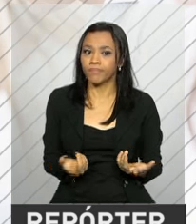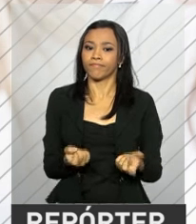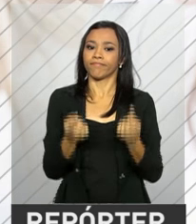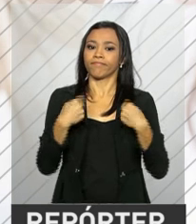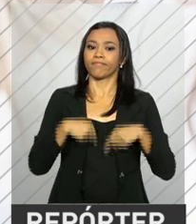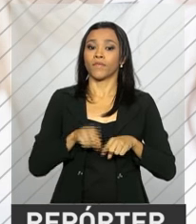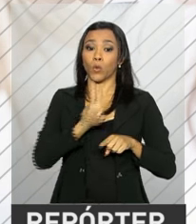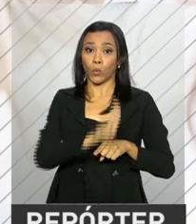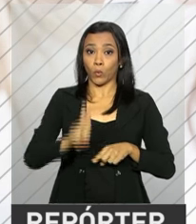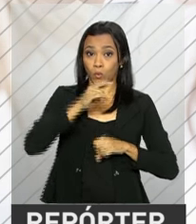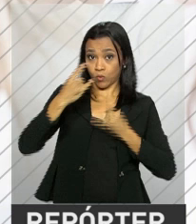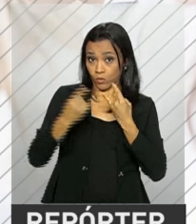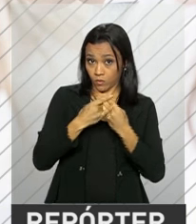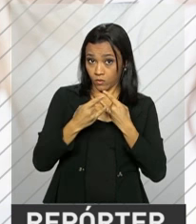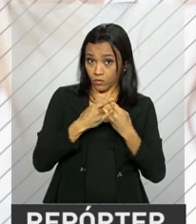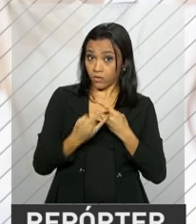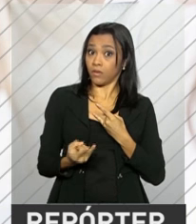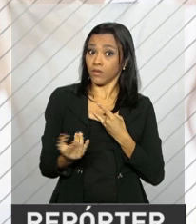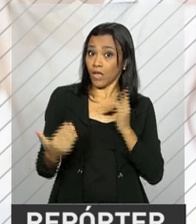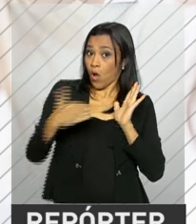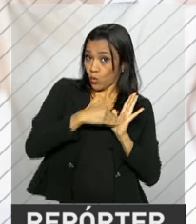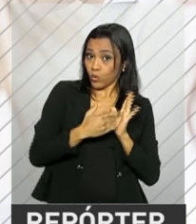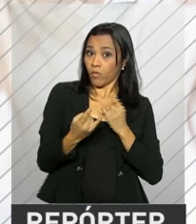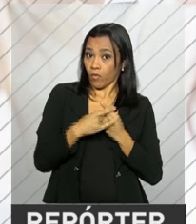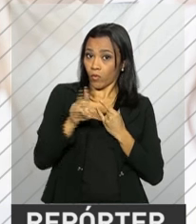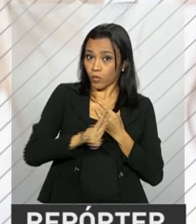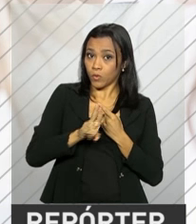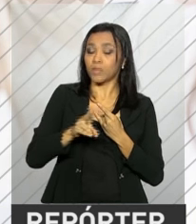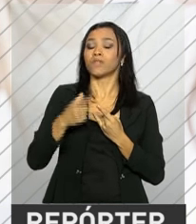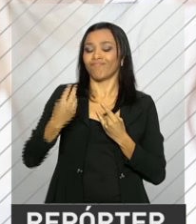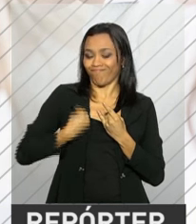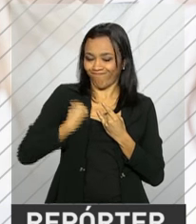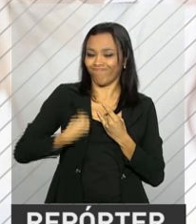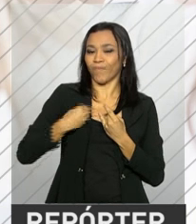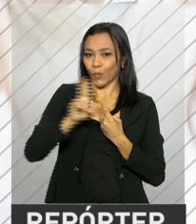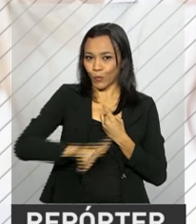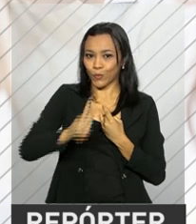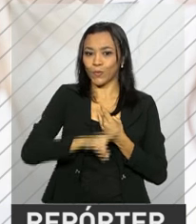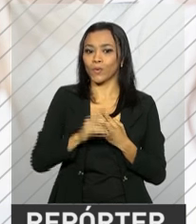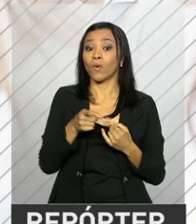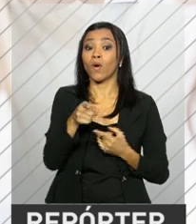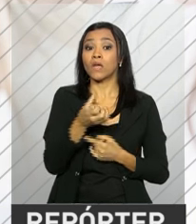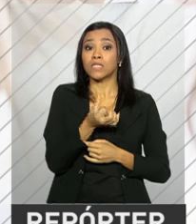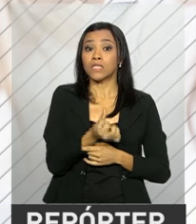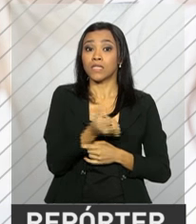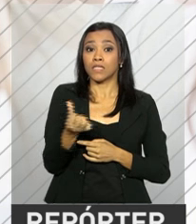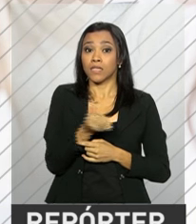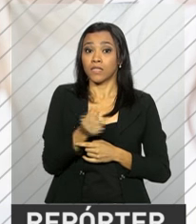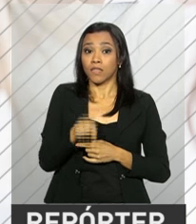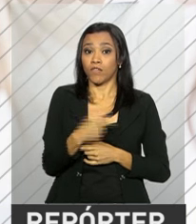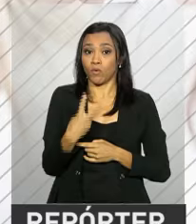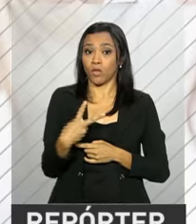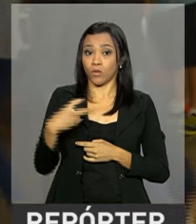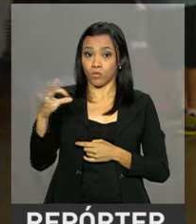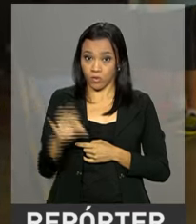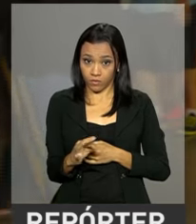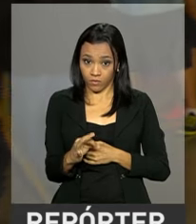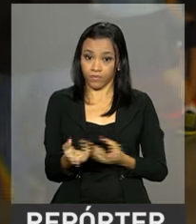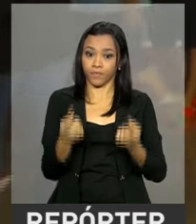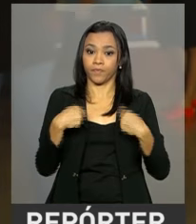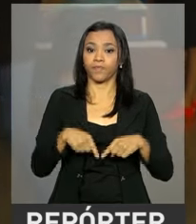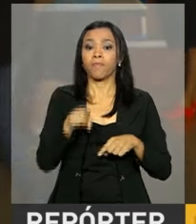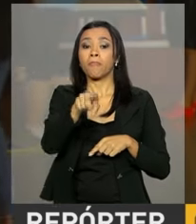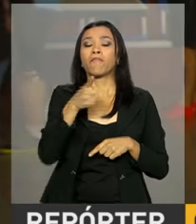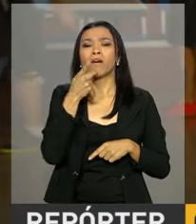o uso do preservativo na última relação sexual esteve presente em 66,2 dos casos a